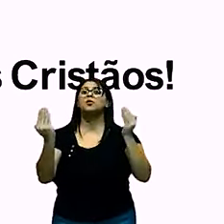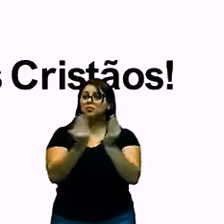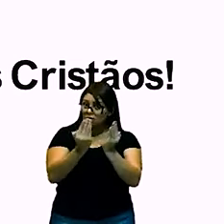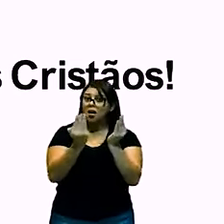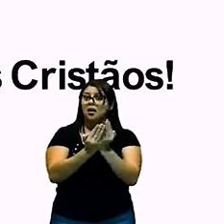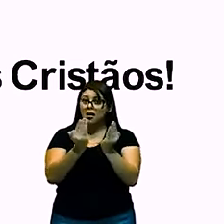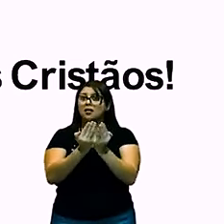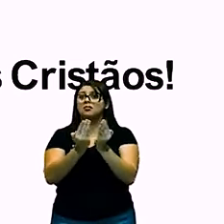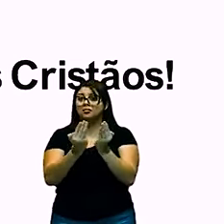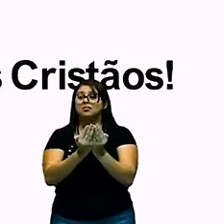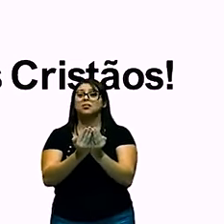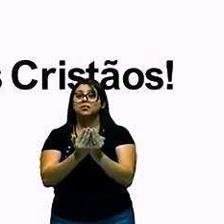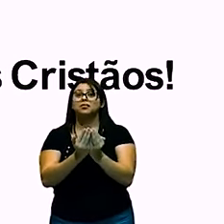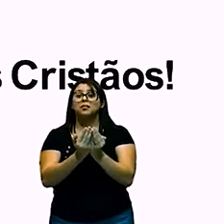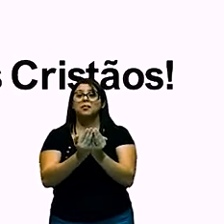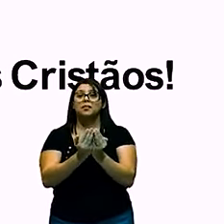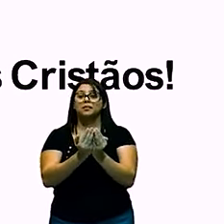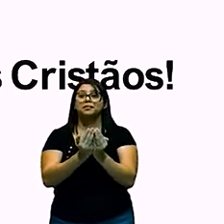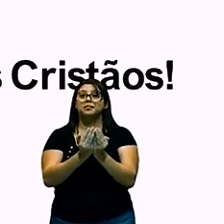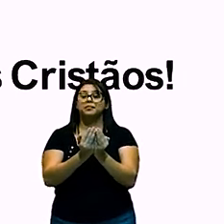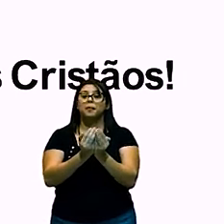Antes de reforma, da reforma, nós somos cristãos.